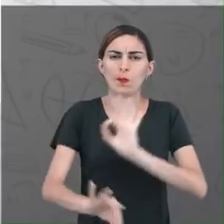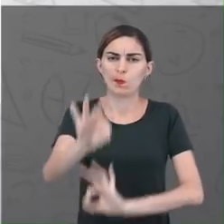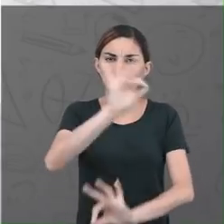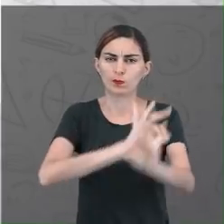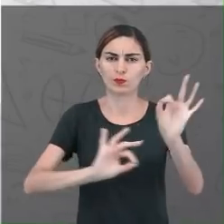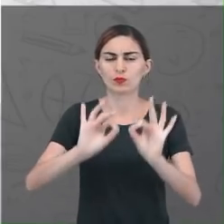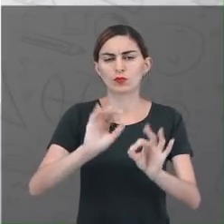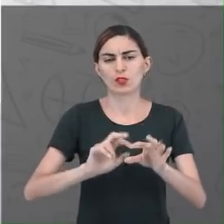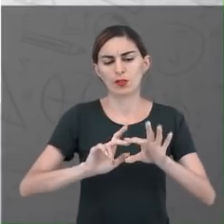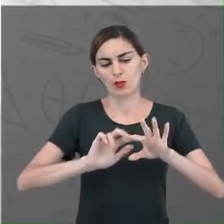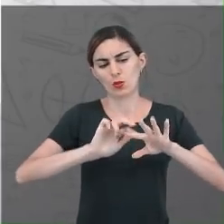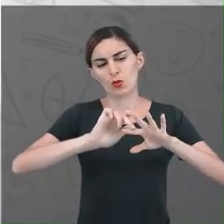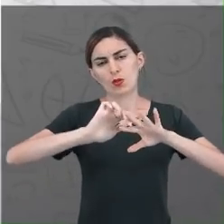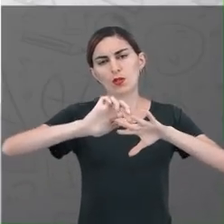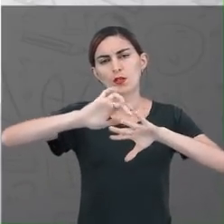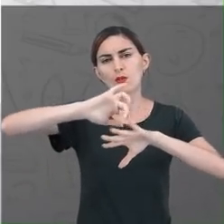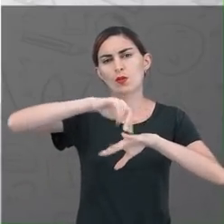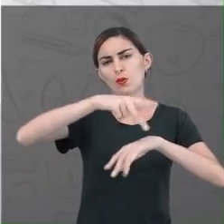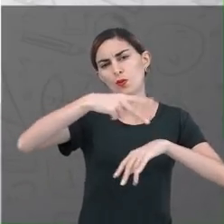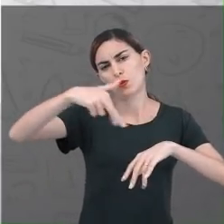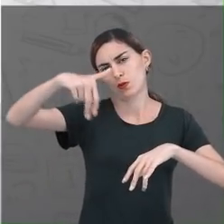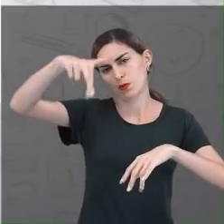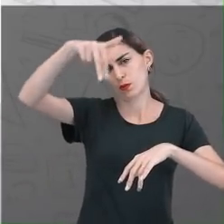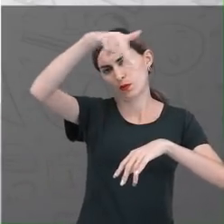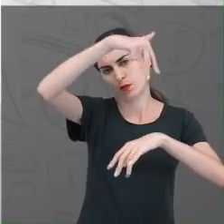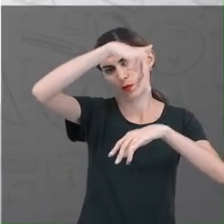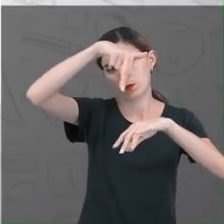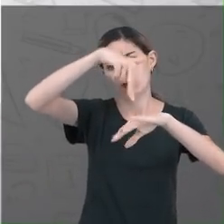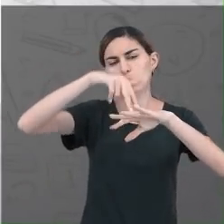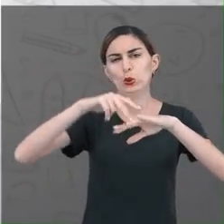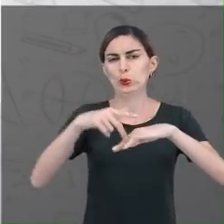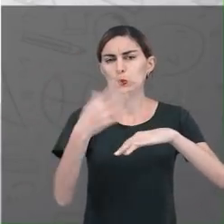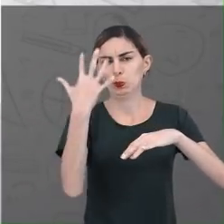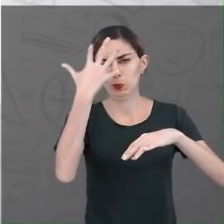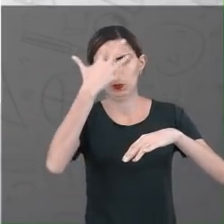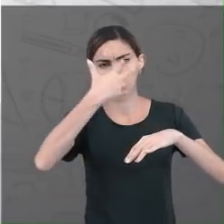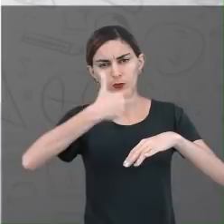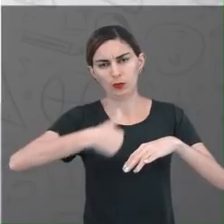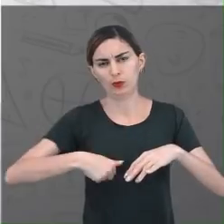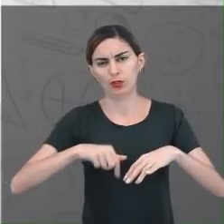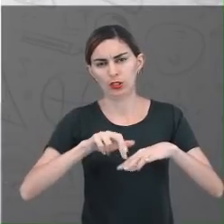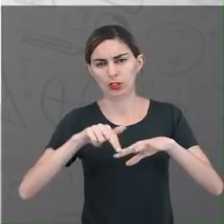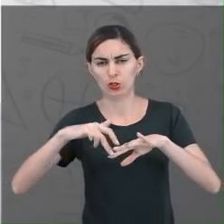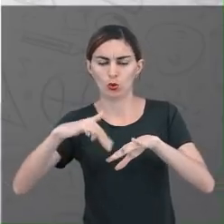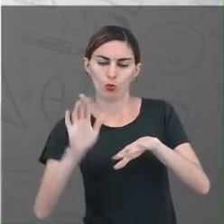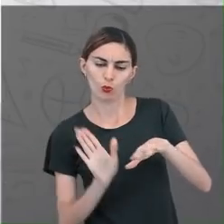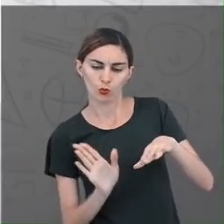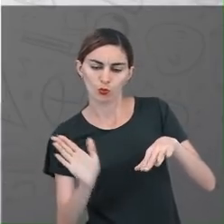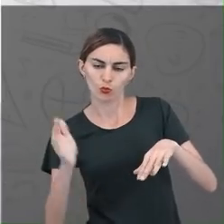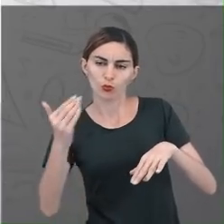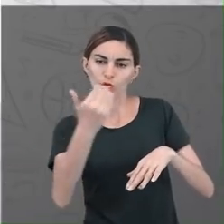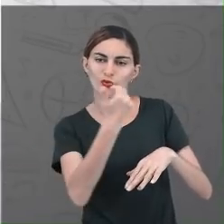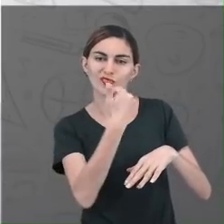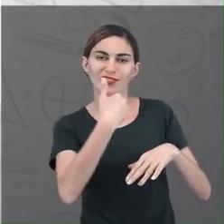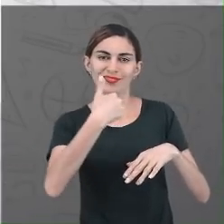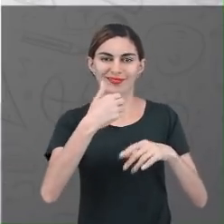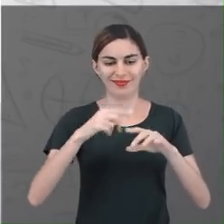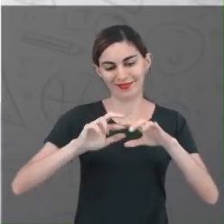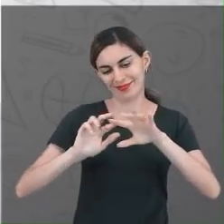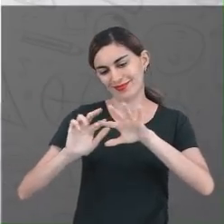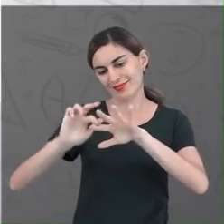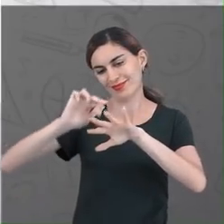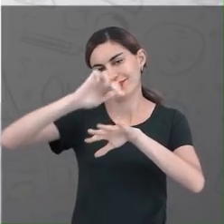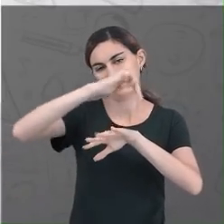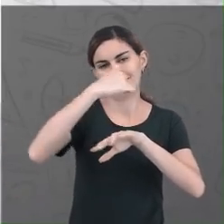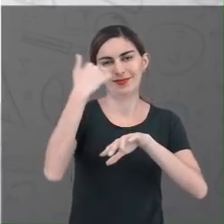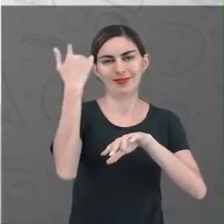escada, que tem uma forma estética belíssima, né? Uma escada helicoidal, que faz uma curva sinuosa. Então, o designer